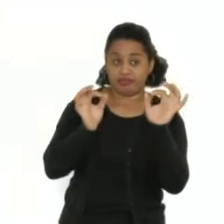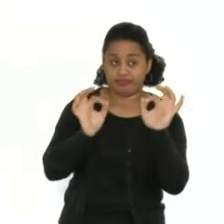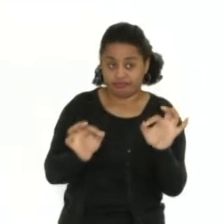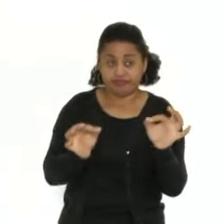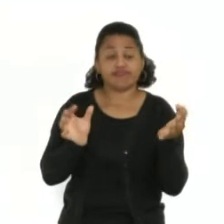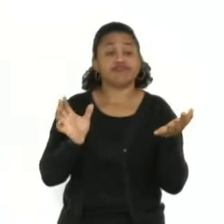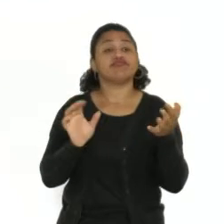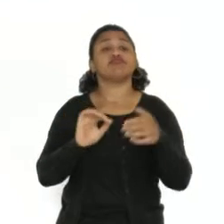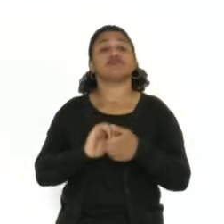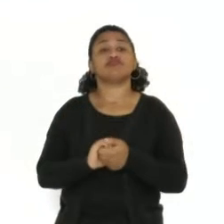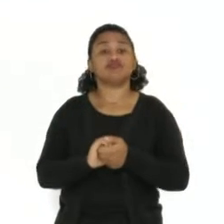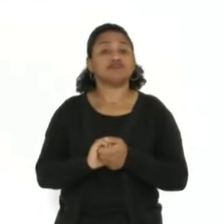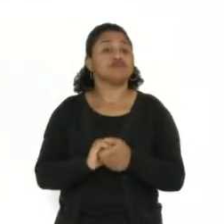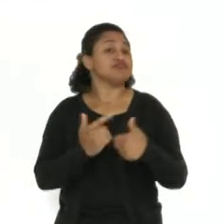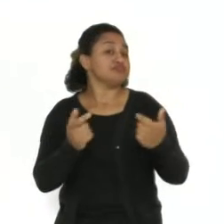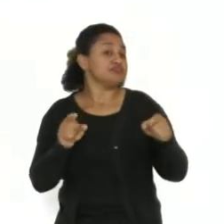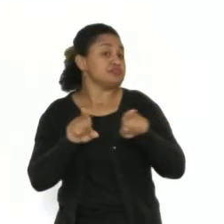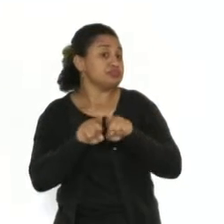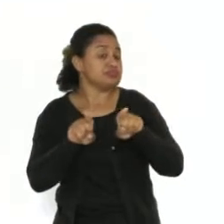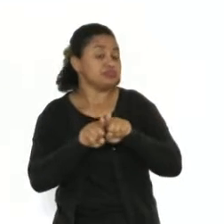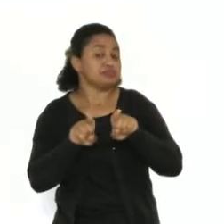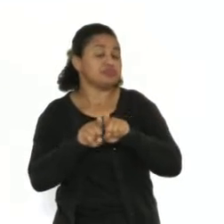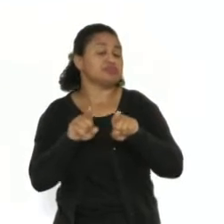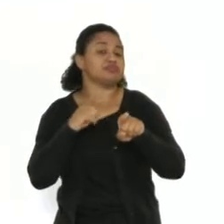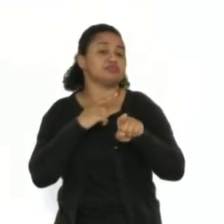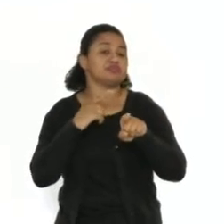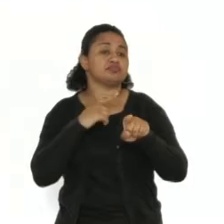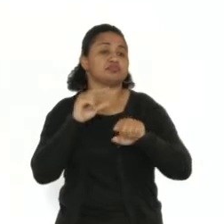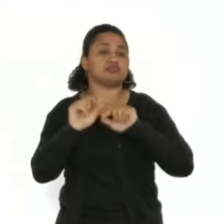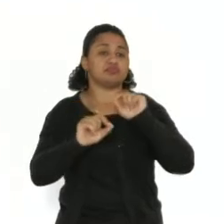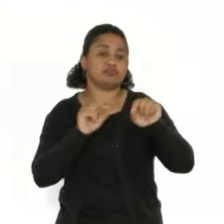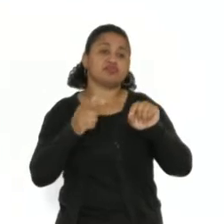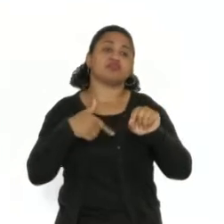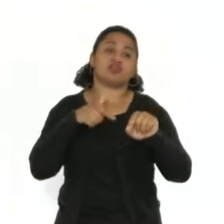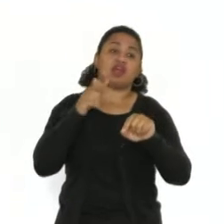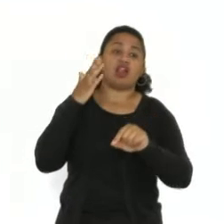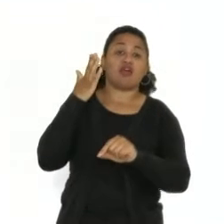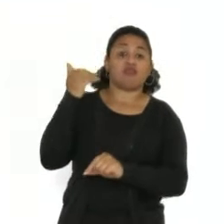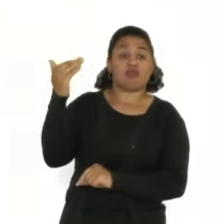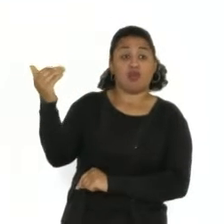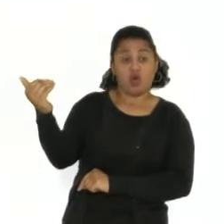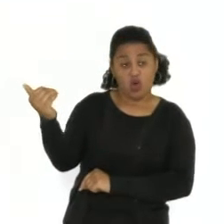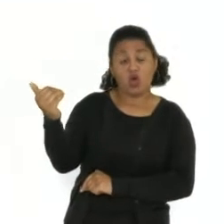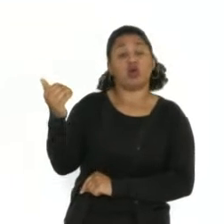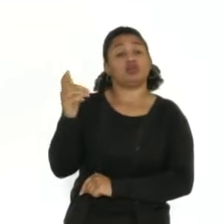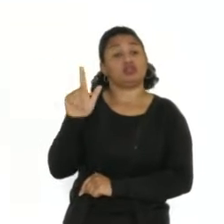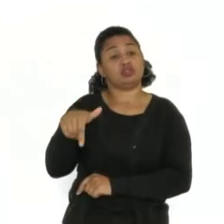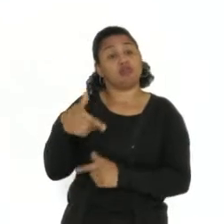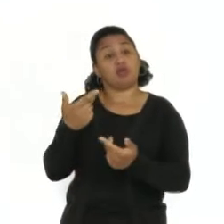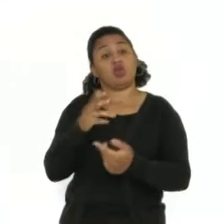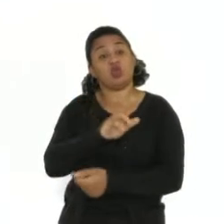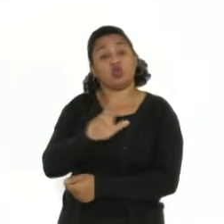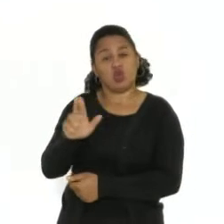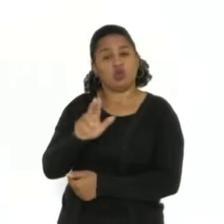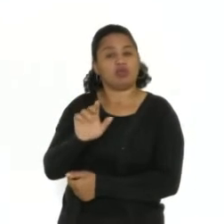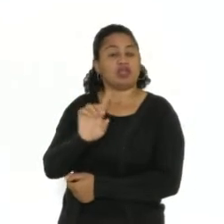primeiro livro. Aí começa que ela ficou conhecida como Cora